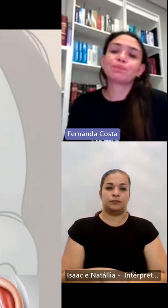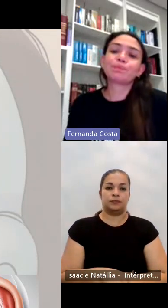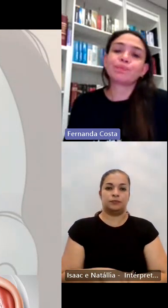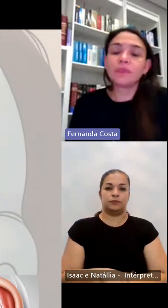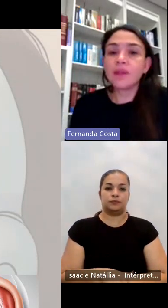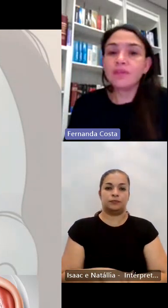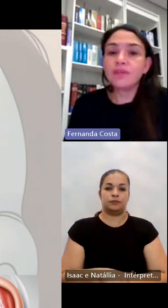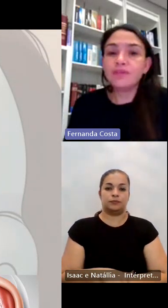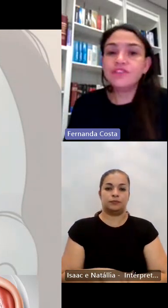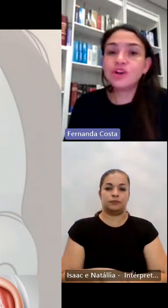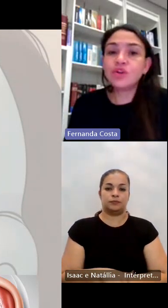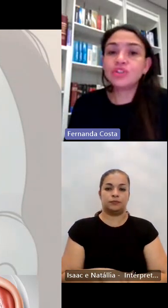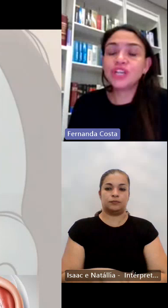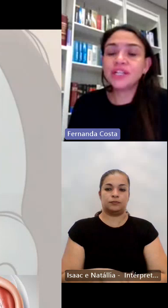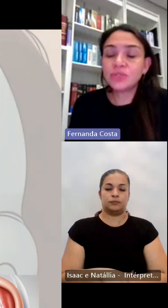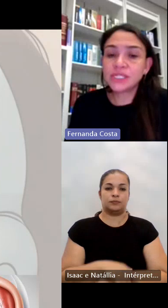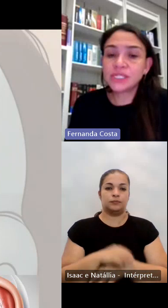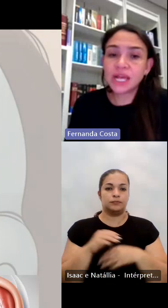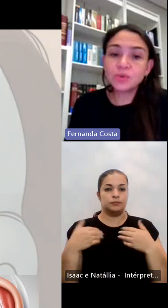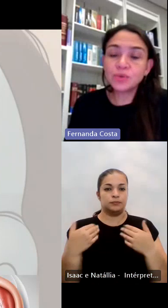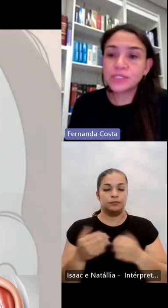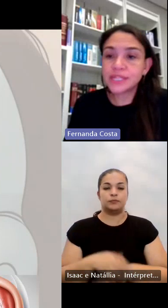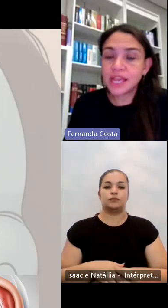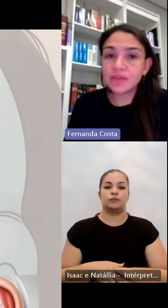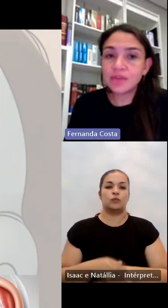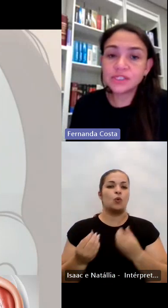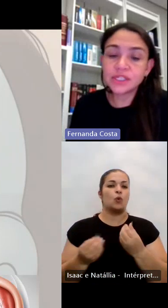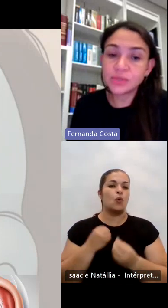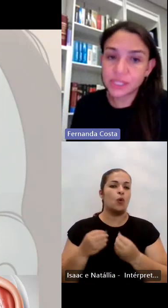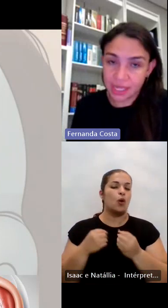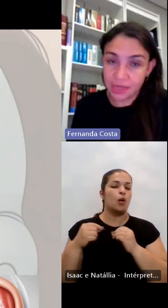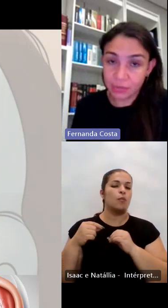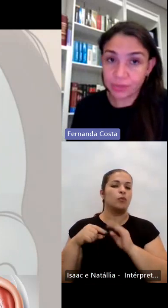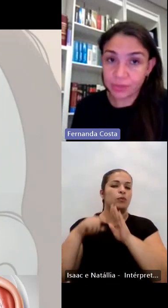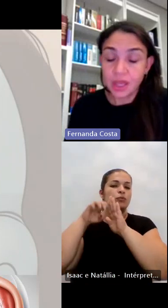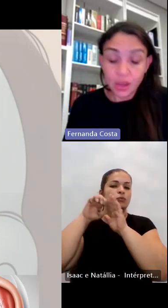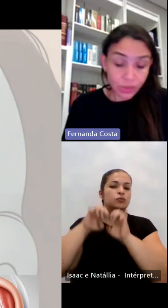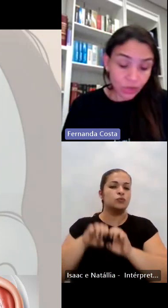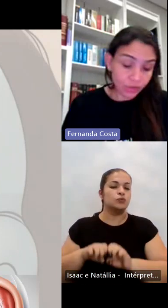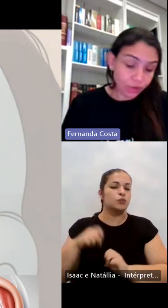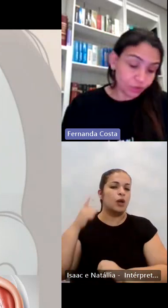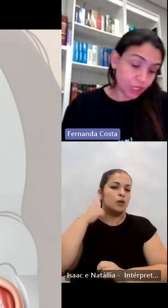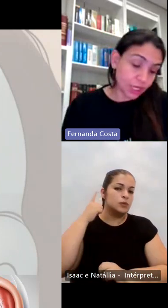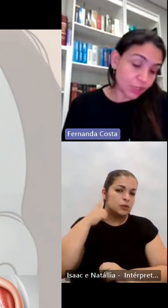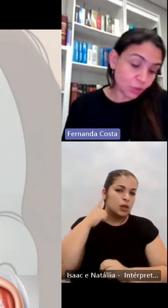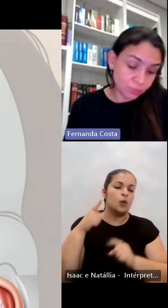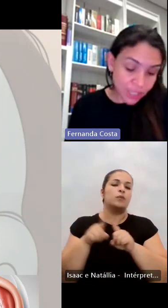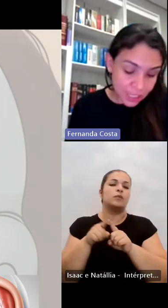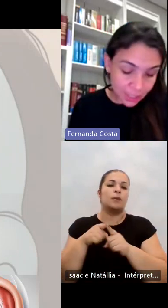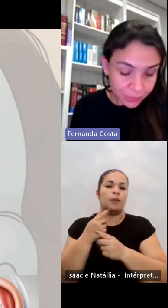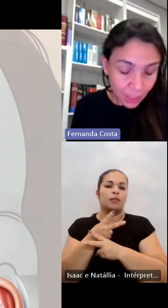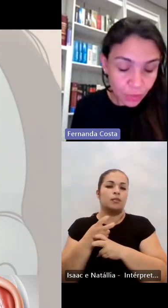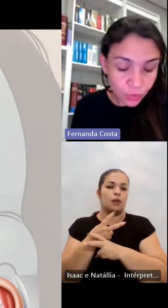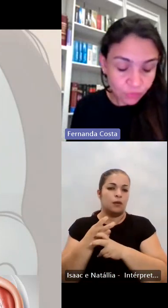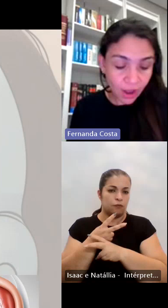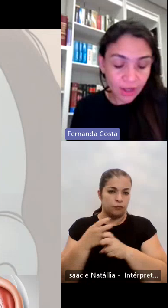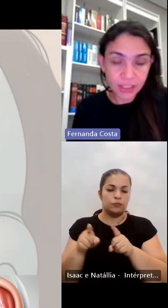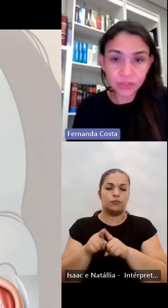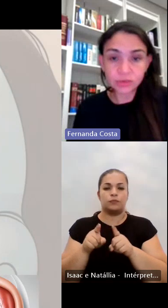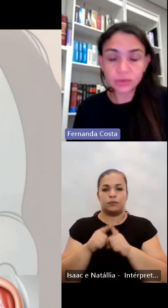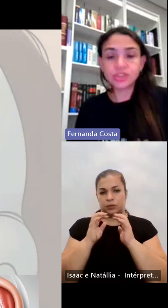Bom, fisiologia da audição, dos nervos e do cérebro. Quando eu falo de anatomia, eu